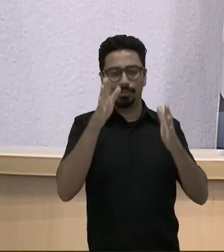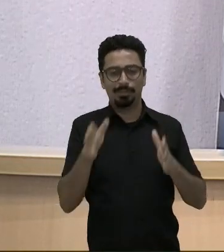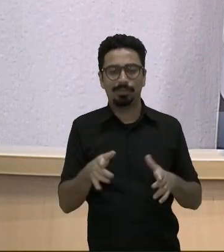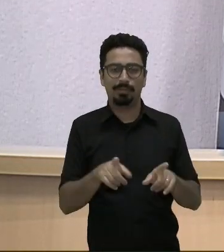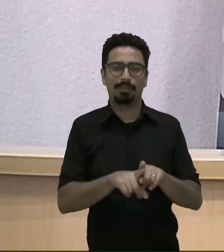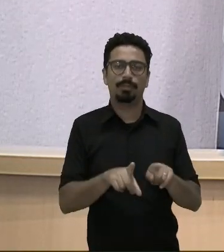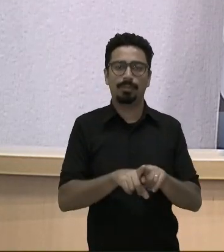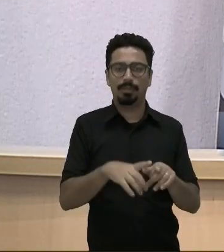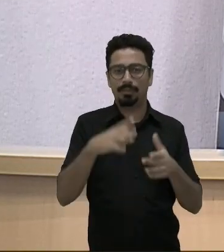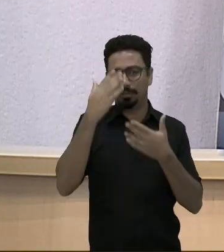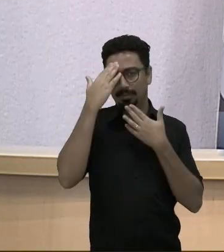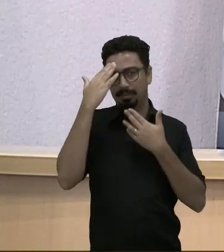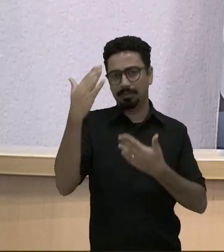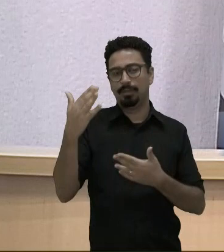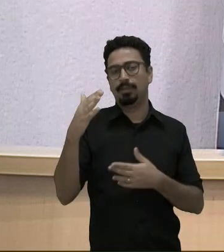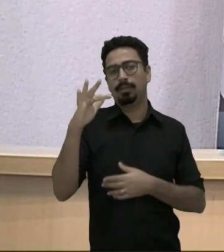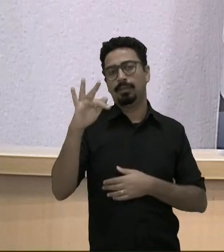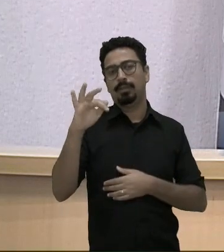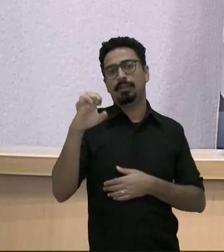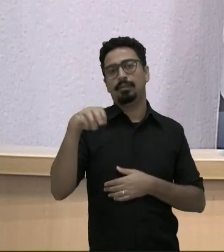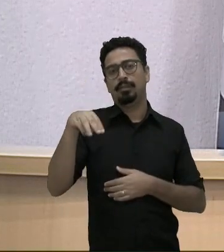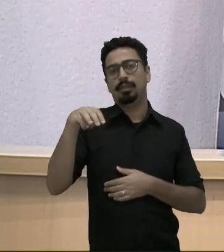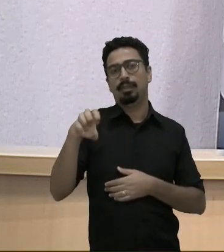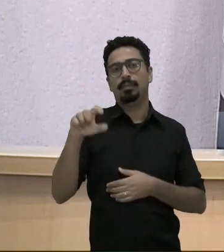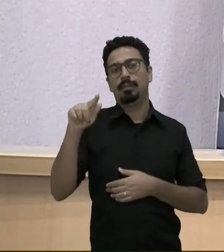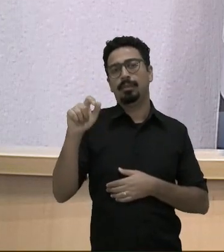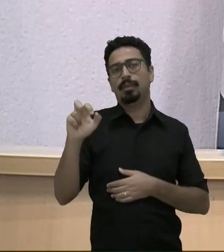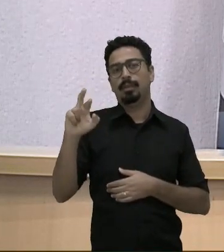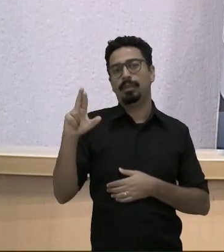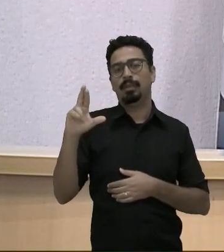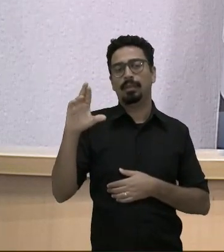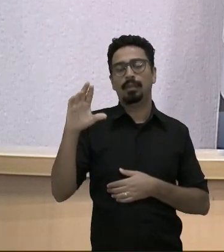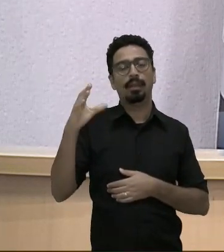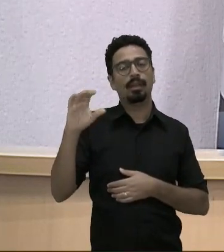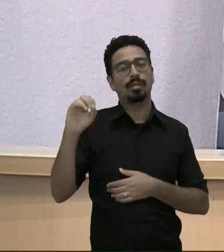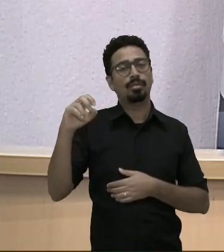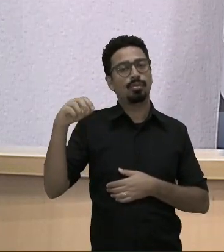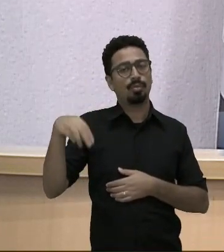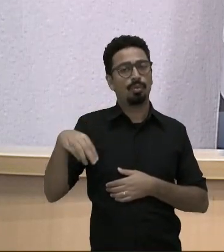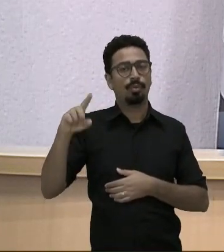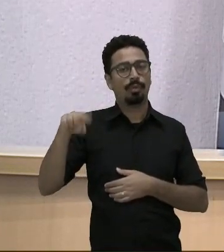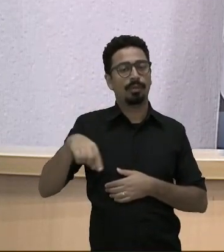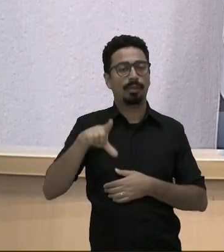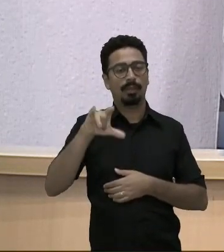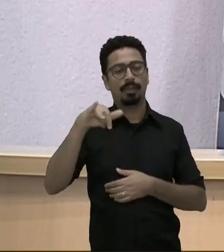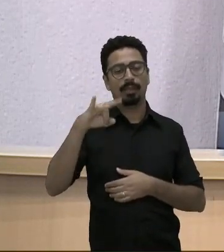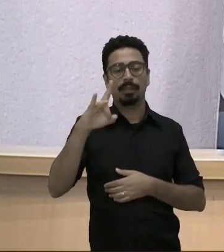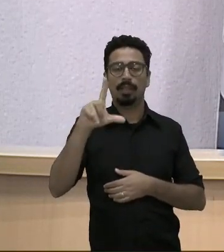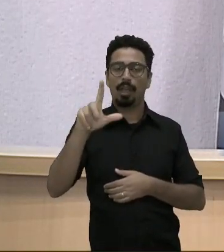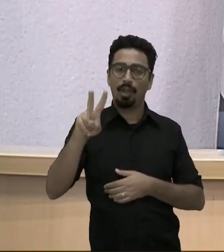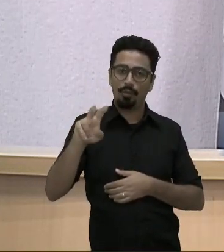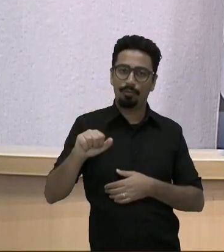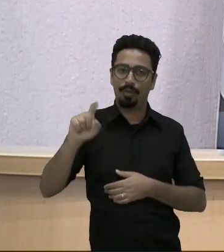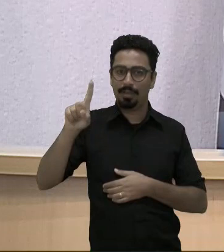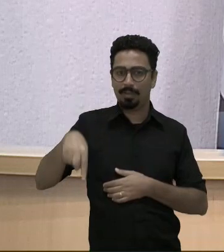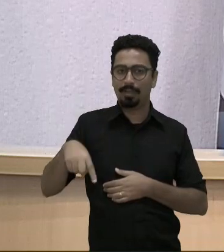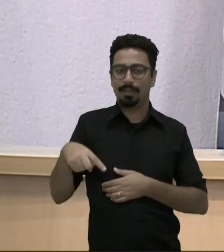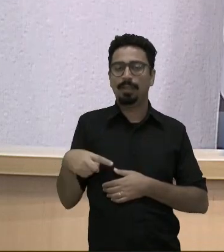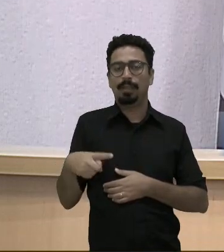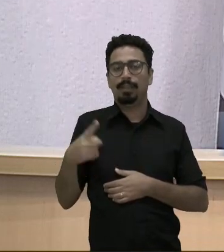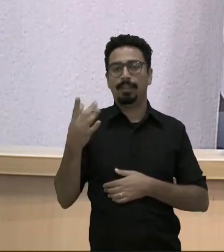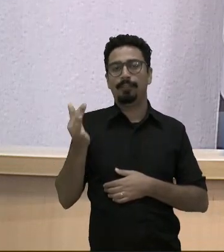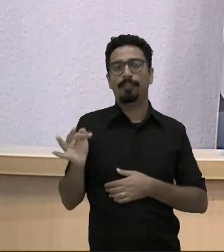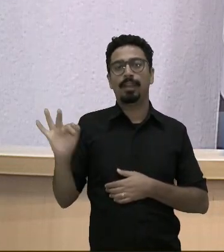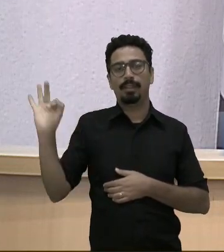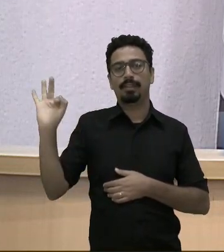também a nossa fêmea garçom. Muita gente fala assim, Jair, o que é fêmea garçom? A Lindalva. Em francês,